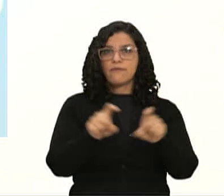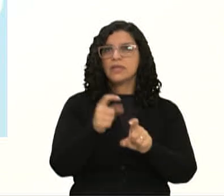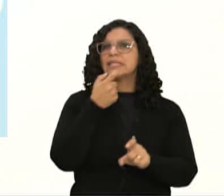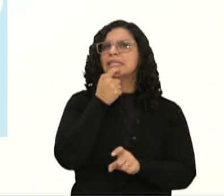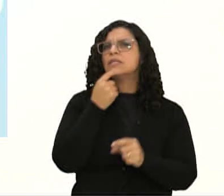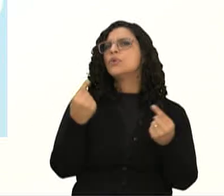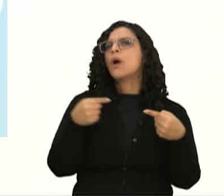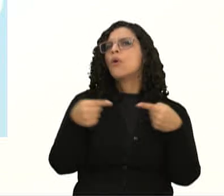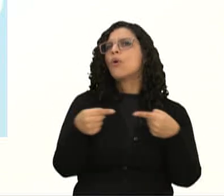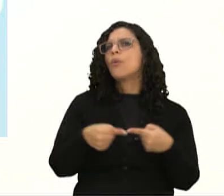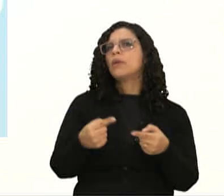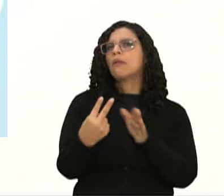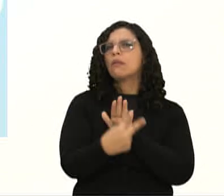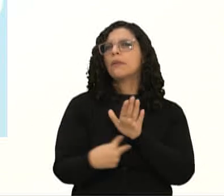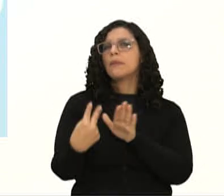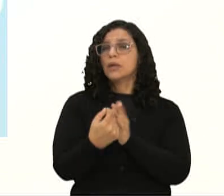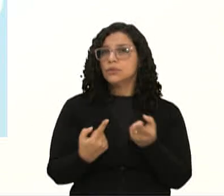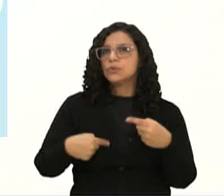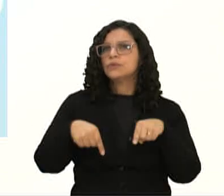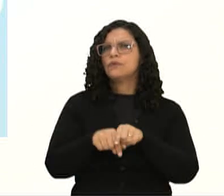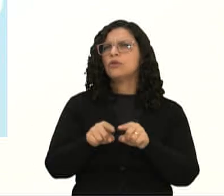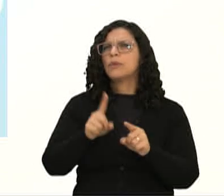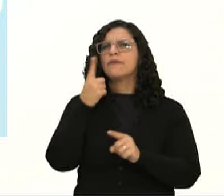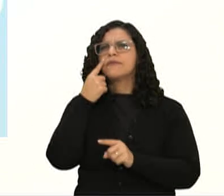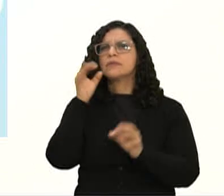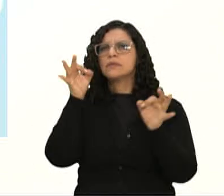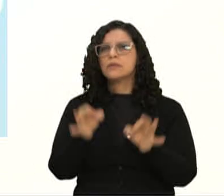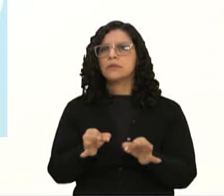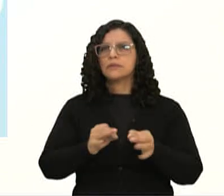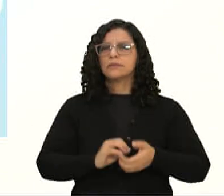com a imagem. Já, já nós voltamos para conferir.